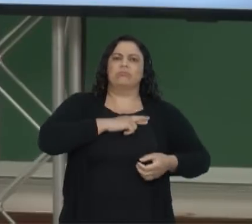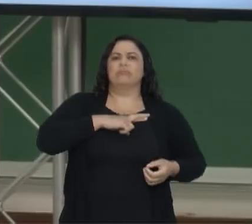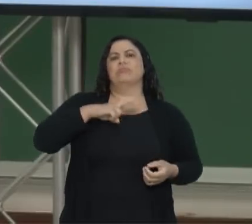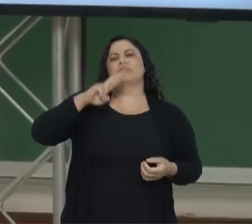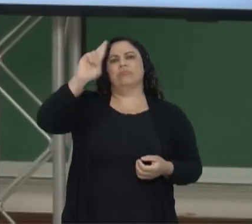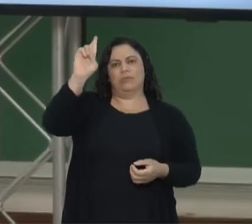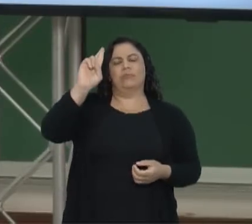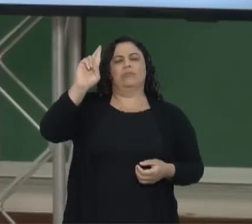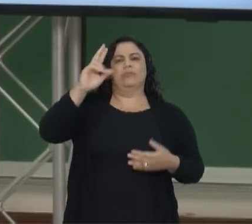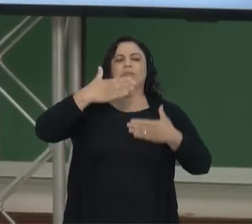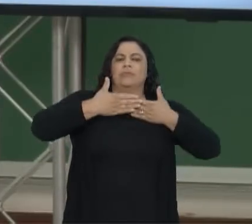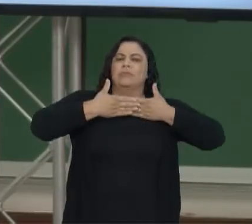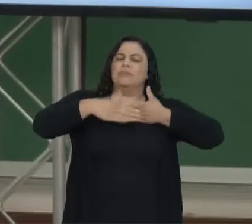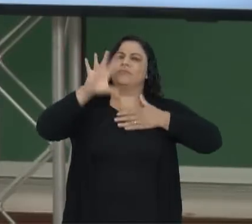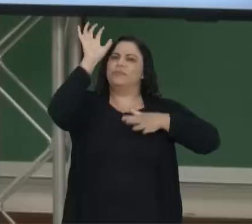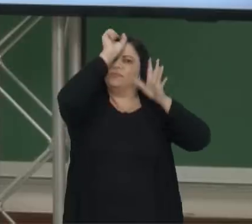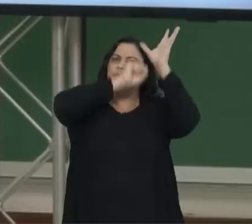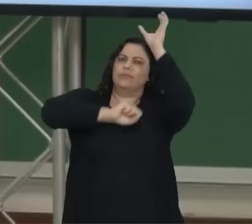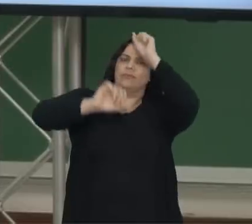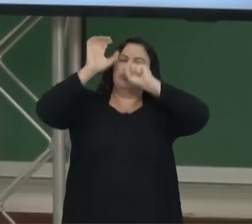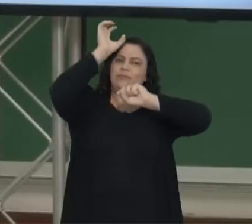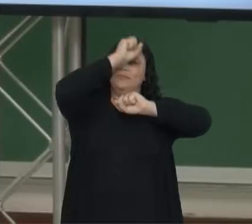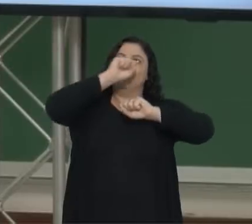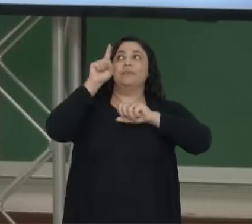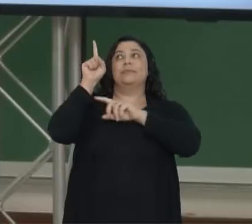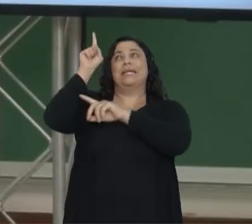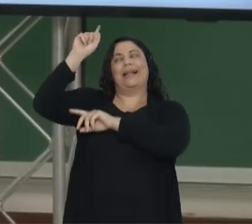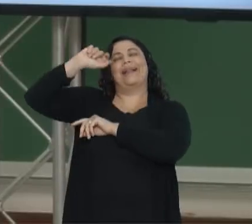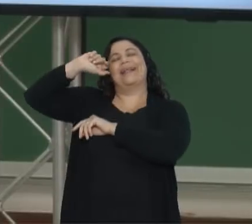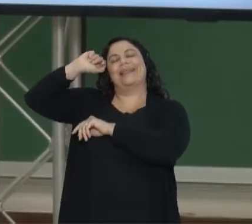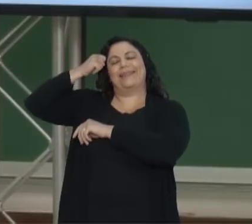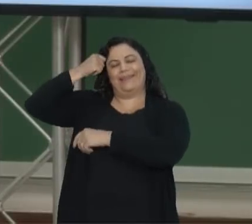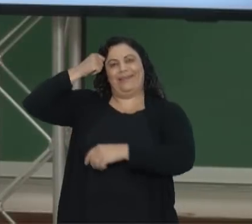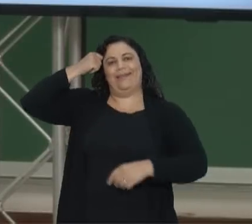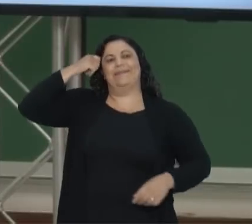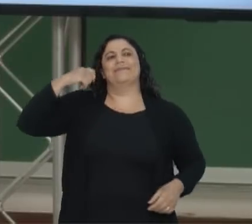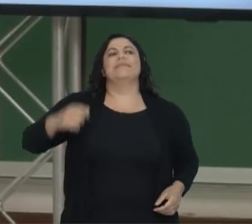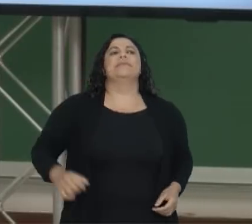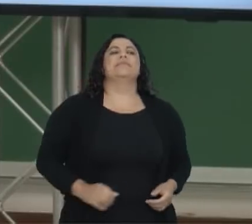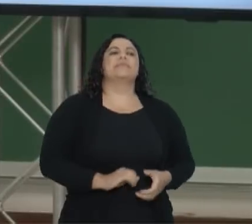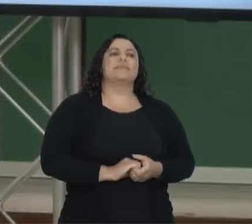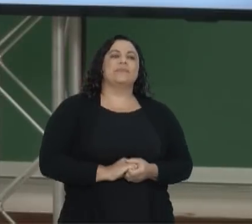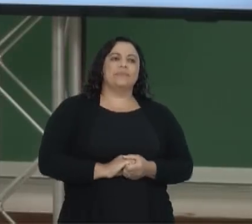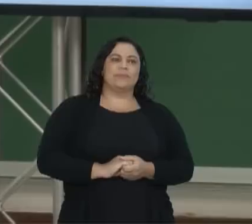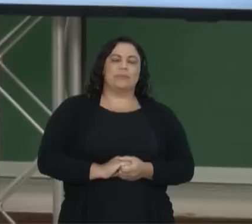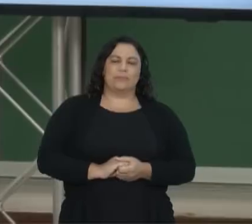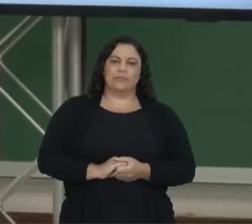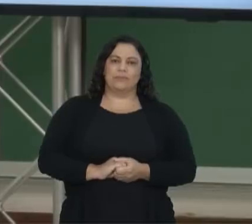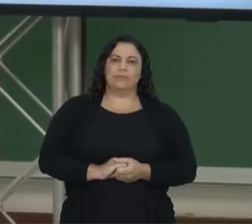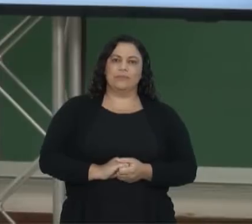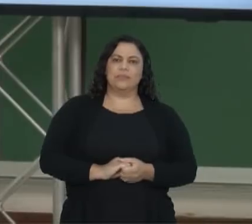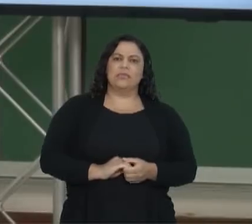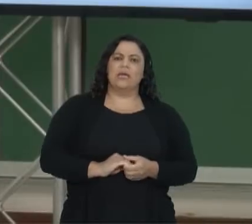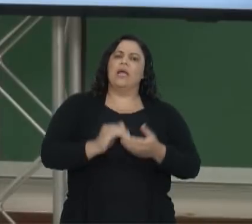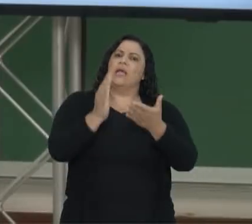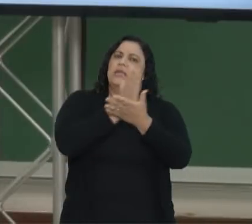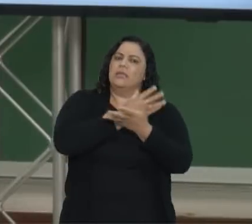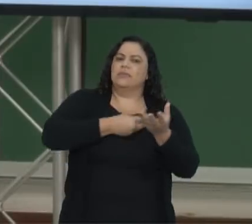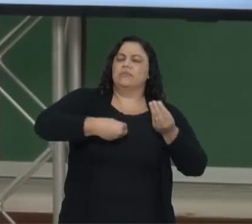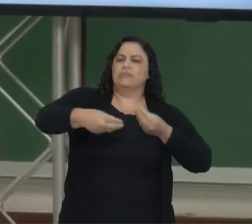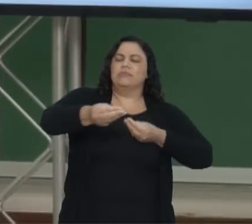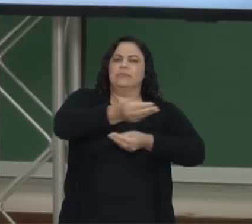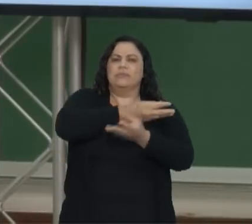a partir do que tinha aprendido, inclusive lá na África ainda, certo? E eles então partilhavam tudo